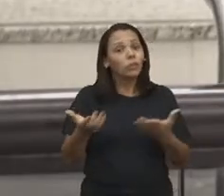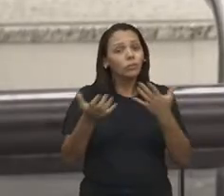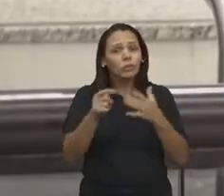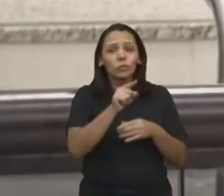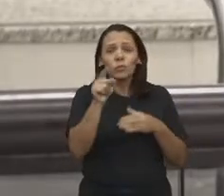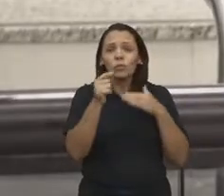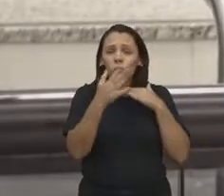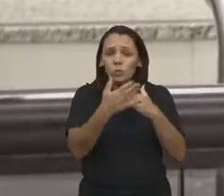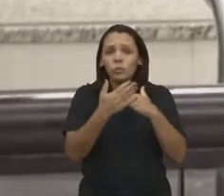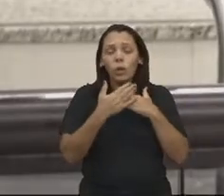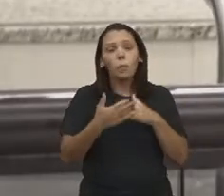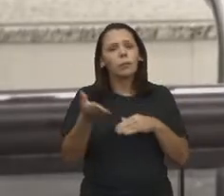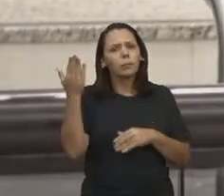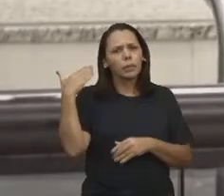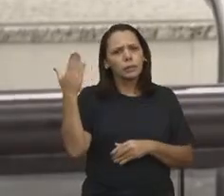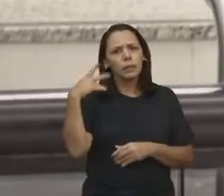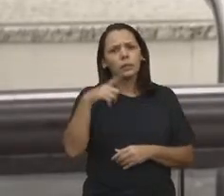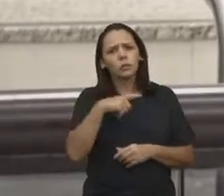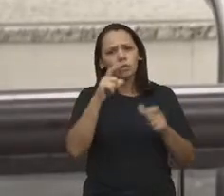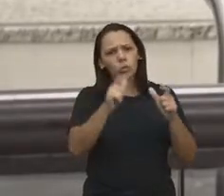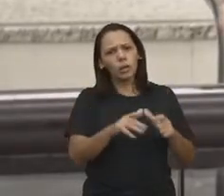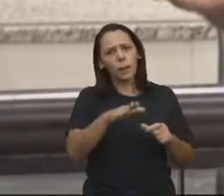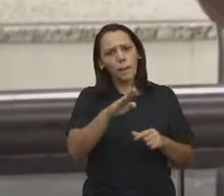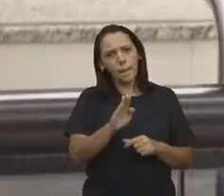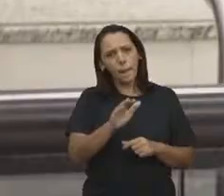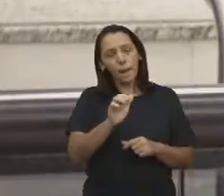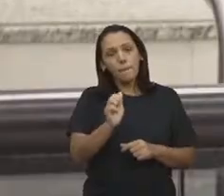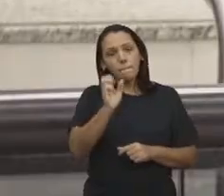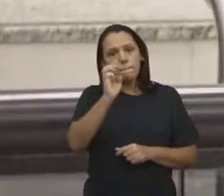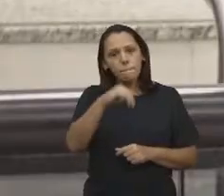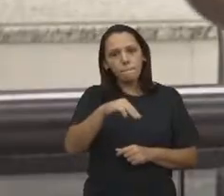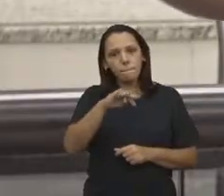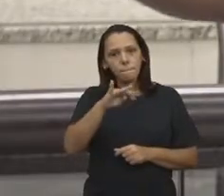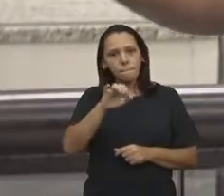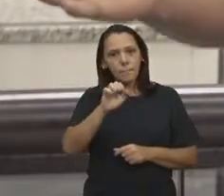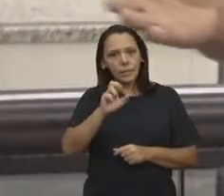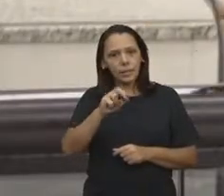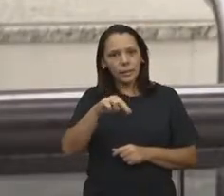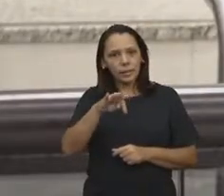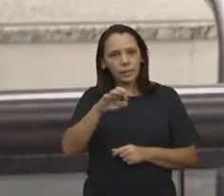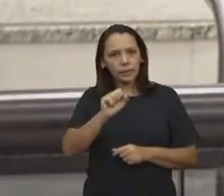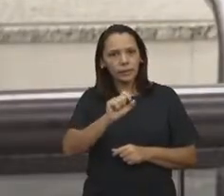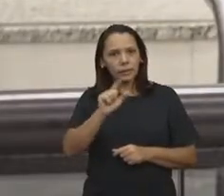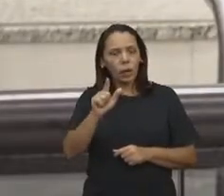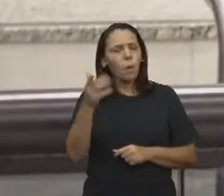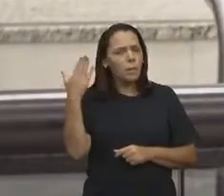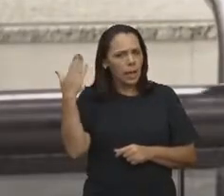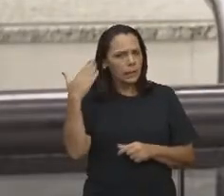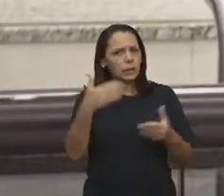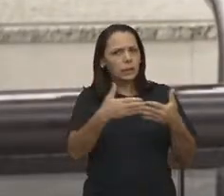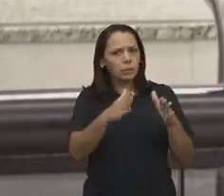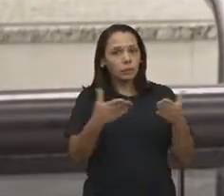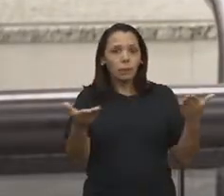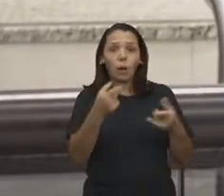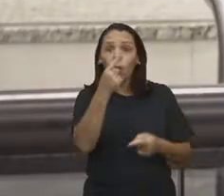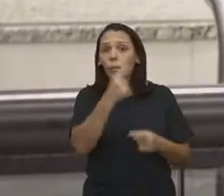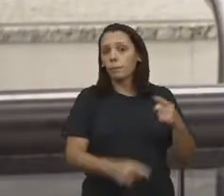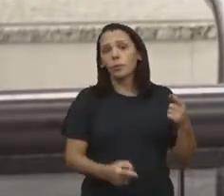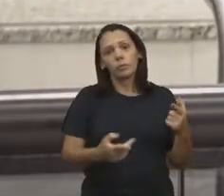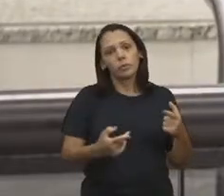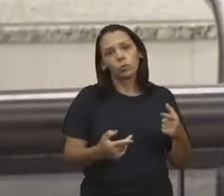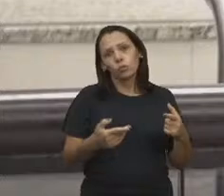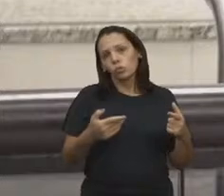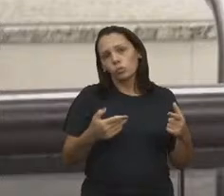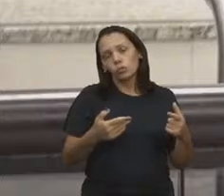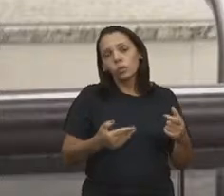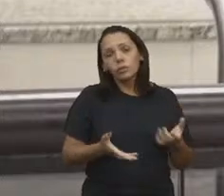gente, porque a gente tinha ambiental onde a gente jogava antes. Só que a ambiental chegou e cortou tudo, acabou tudo. A gente não pode nem entrar lá dentro. Então, assim,